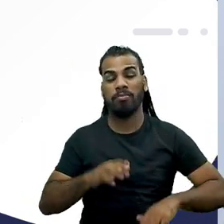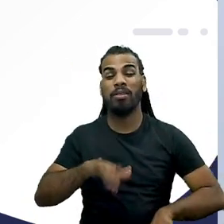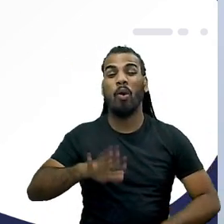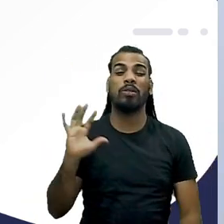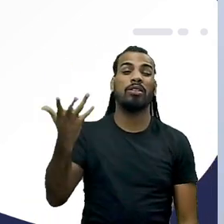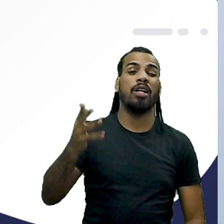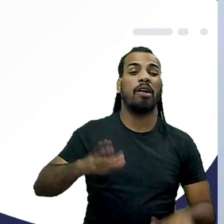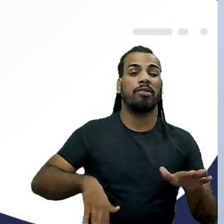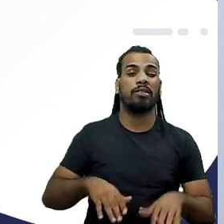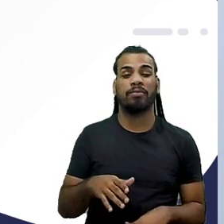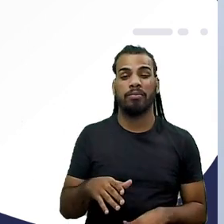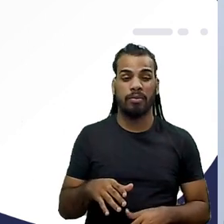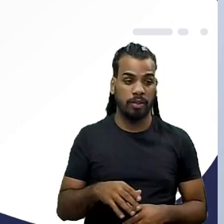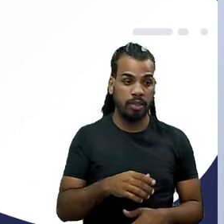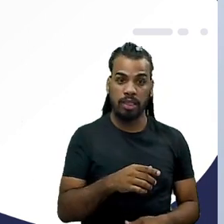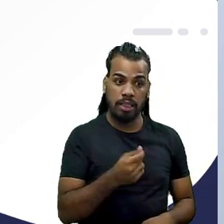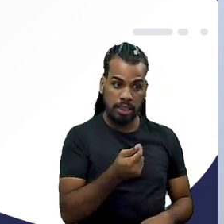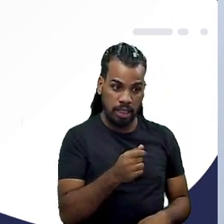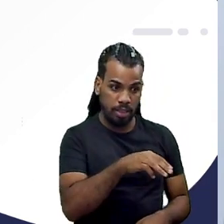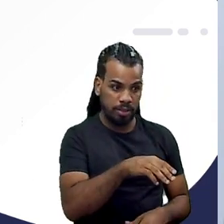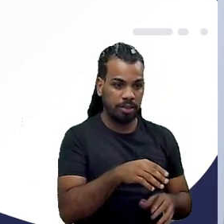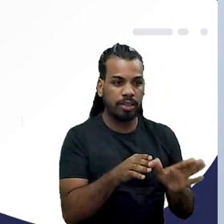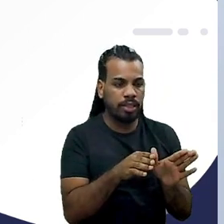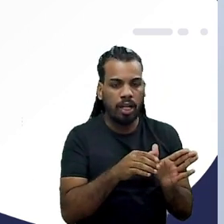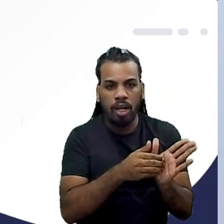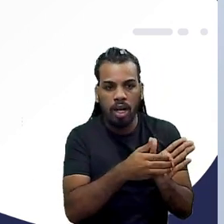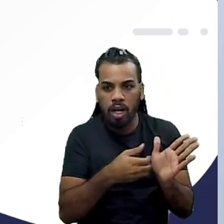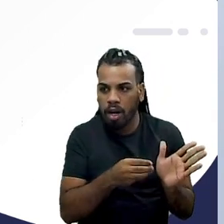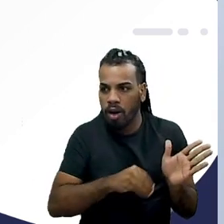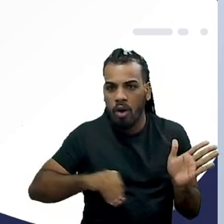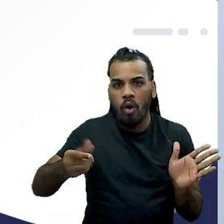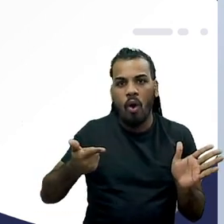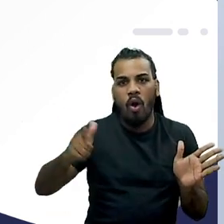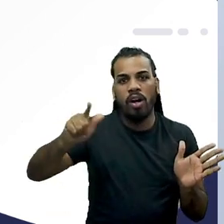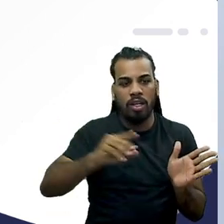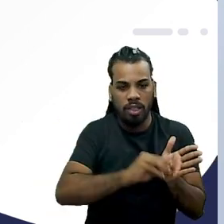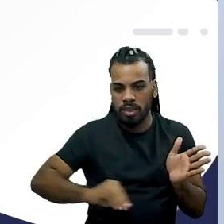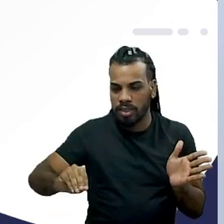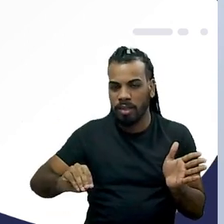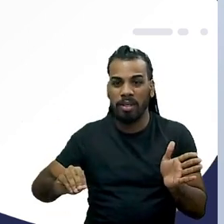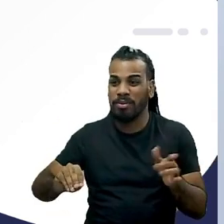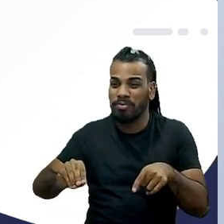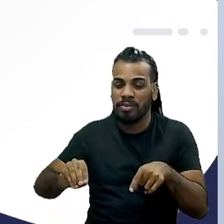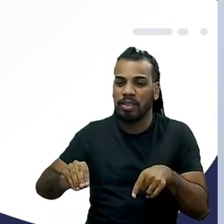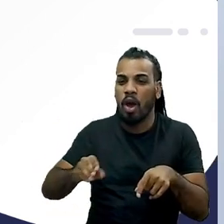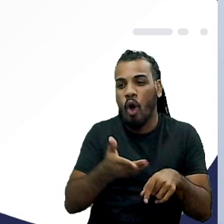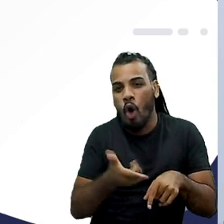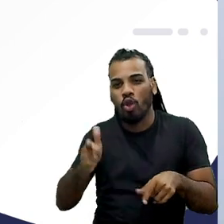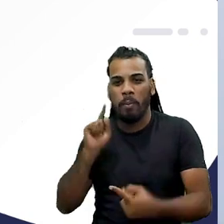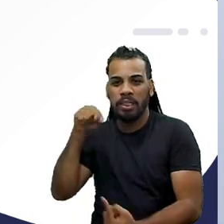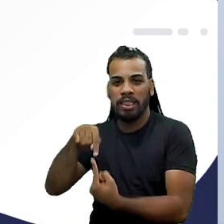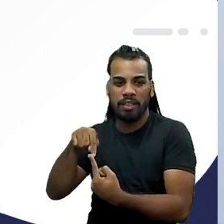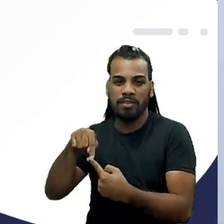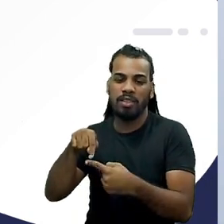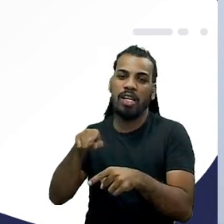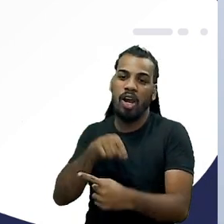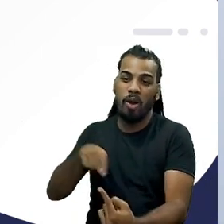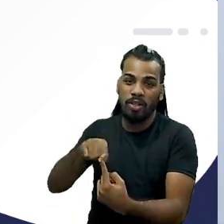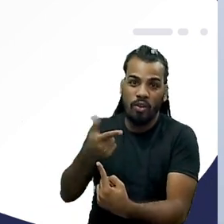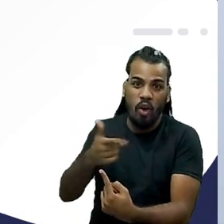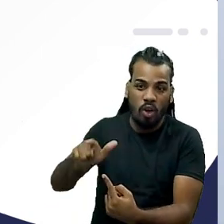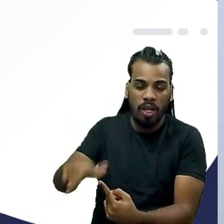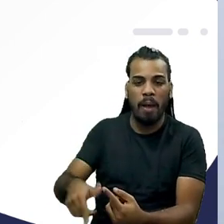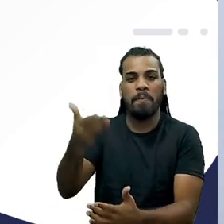vezes ele desvia recursos porque para outros investimentos que não tem nada a ver com o empreendimento. Aí termina descapitalizando o